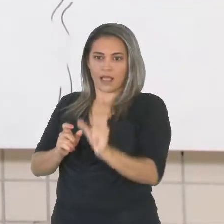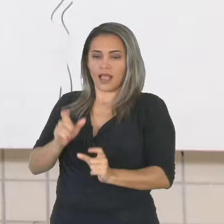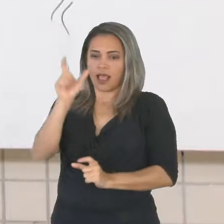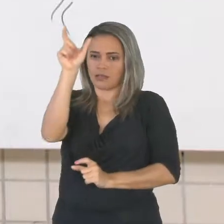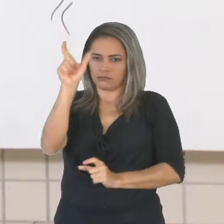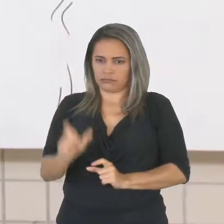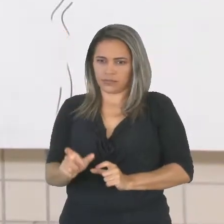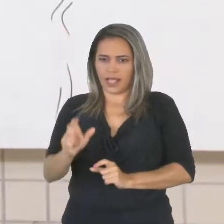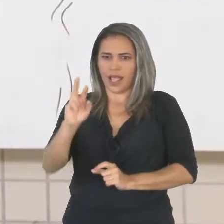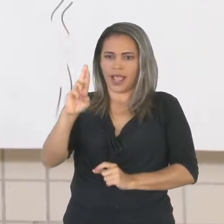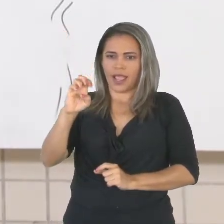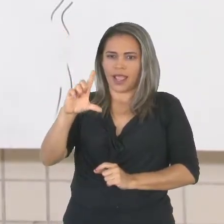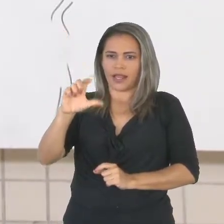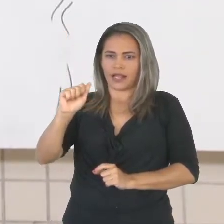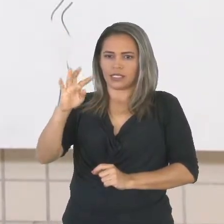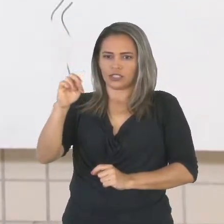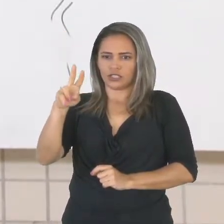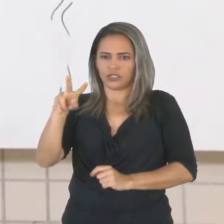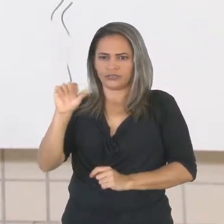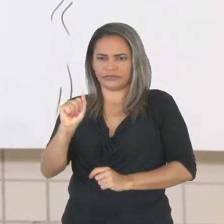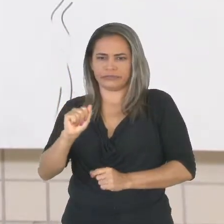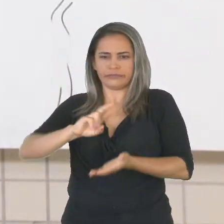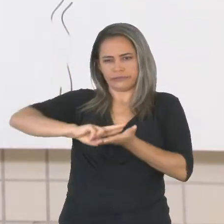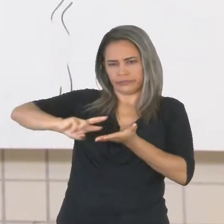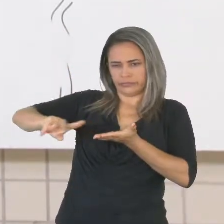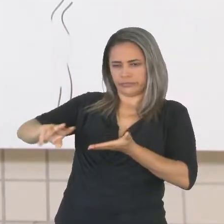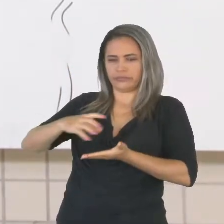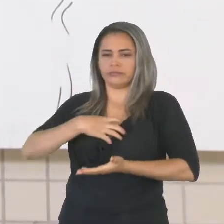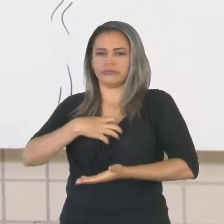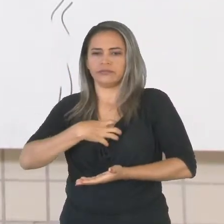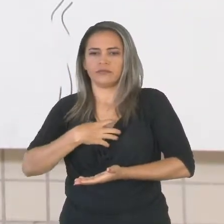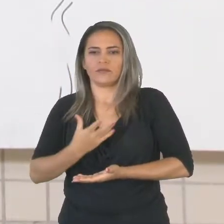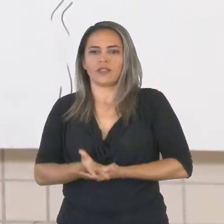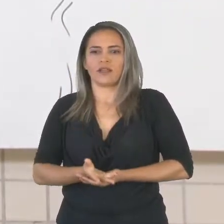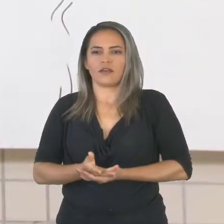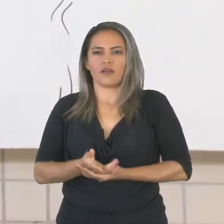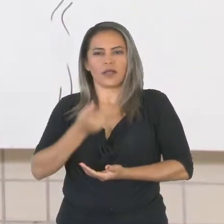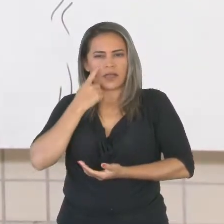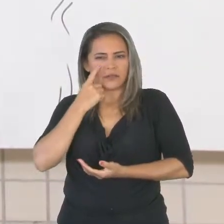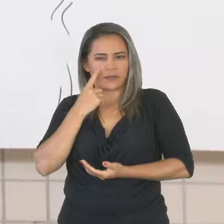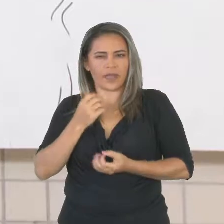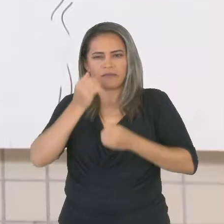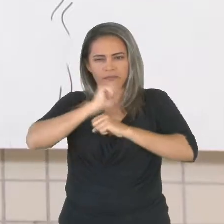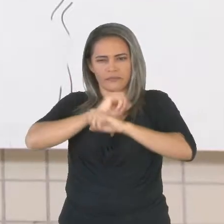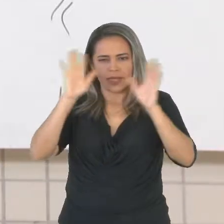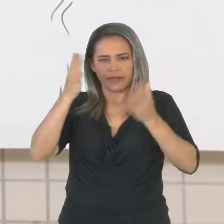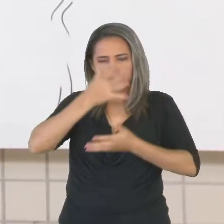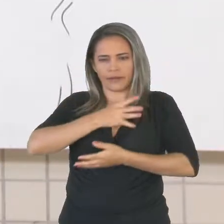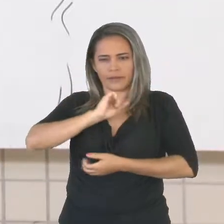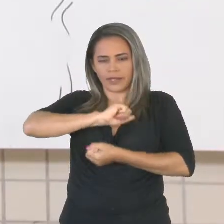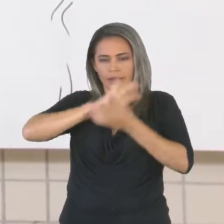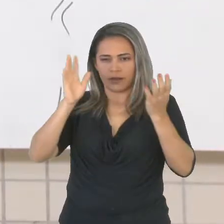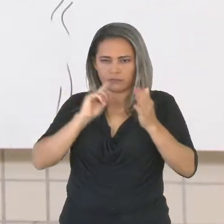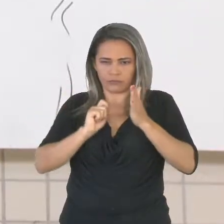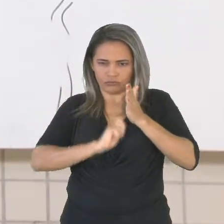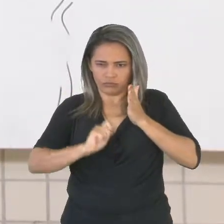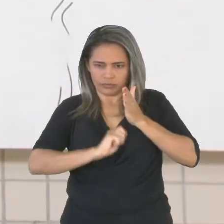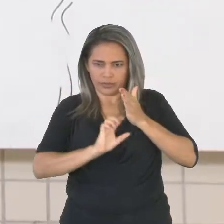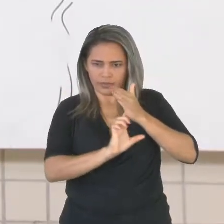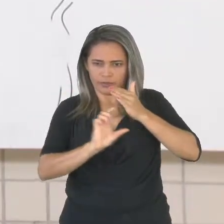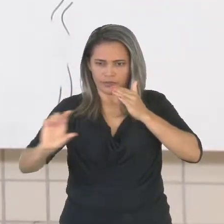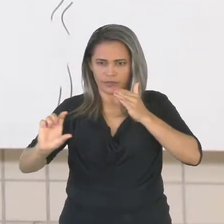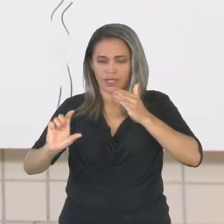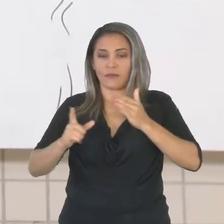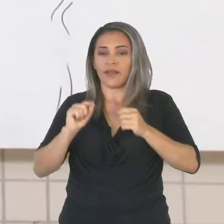posso escrevê-la de diversas formas. Eu vou pensar ela aqui embaixo para ver se fica mais claro para todo mundo. Para que eu possa construir